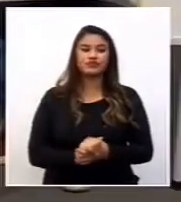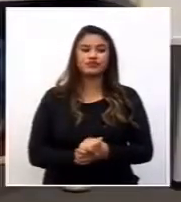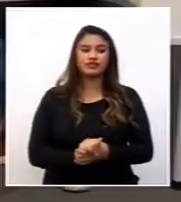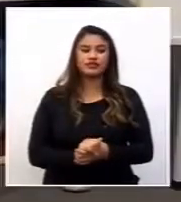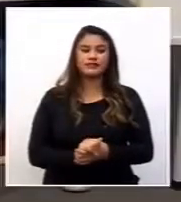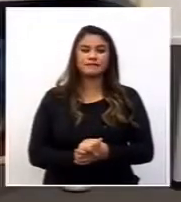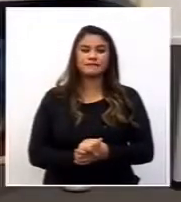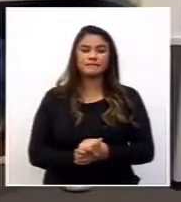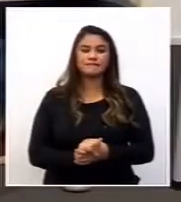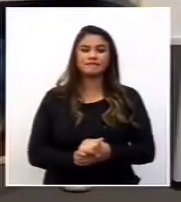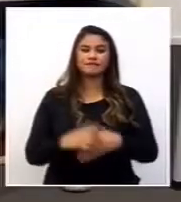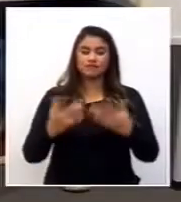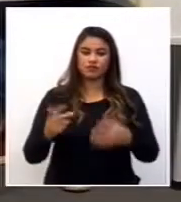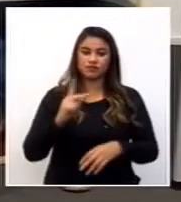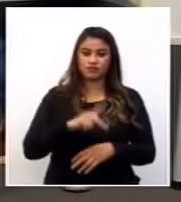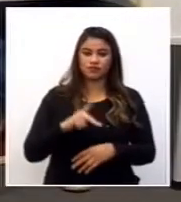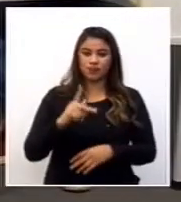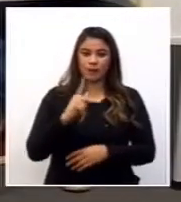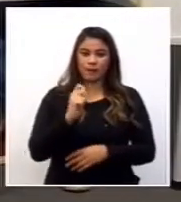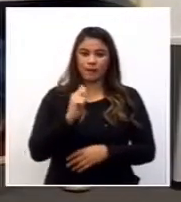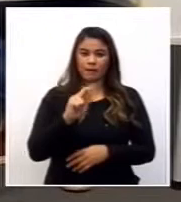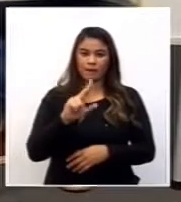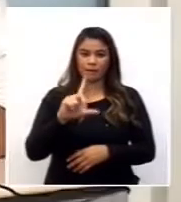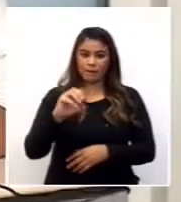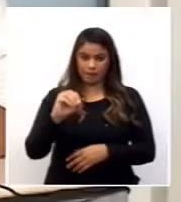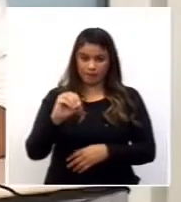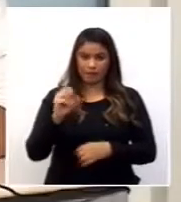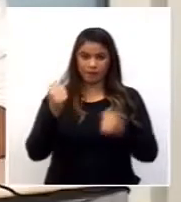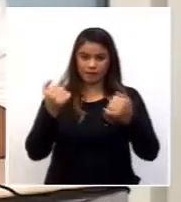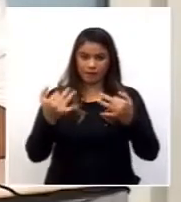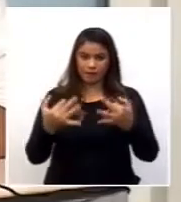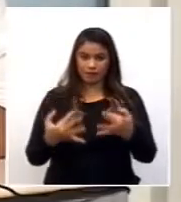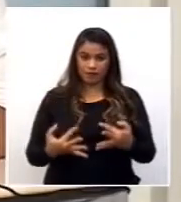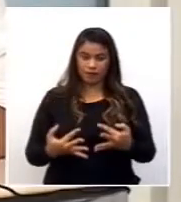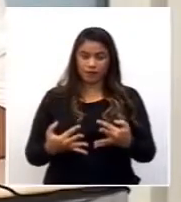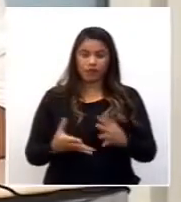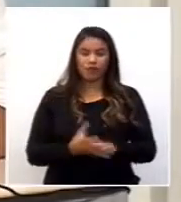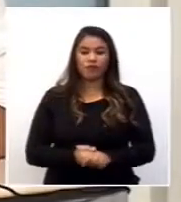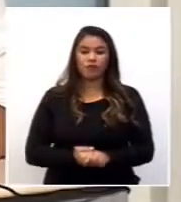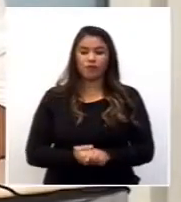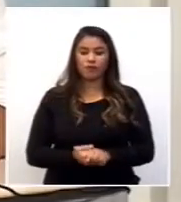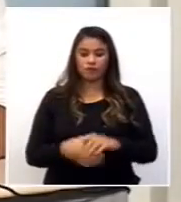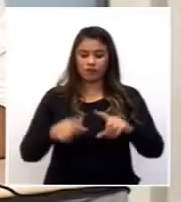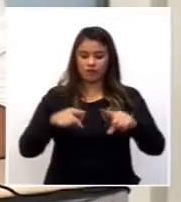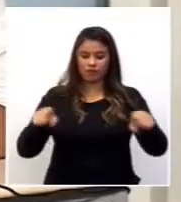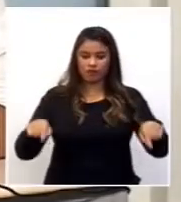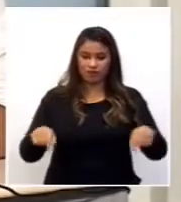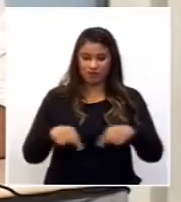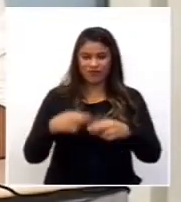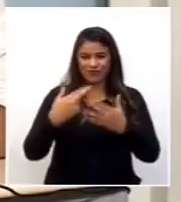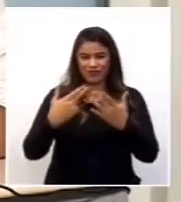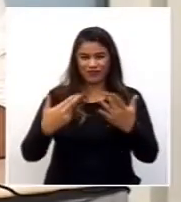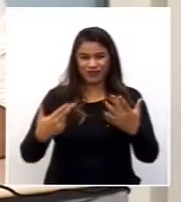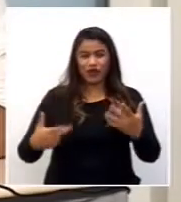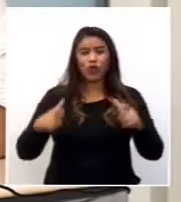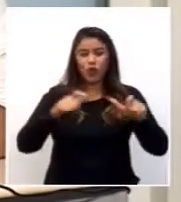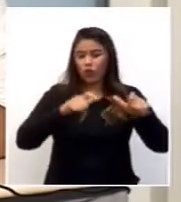Ok. Então, o professor Paulo, ele diz que as imagens representam espaços diversificados de